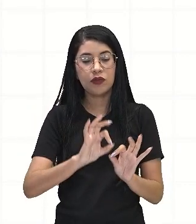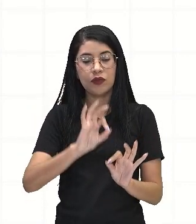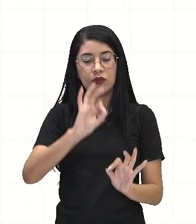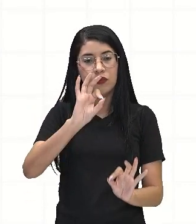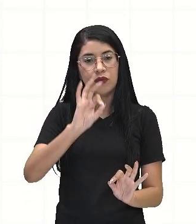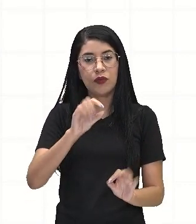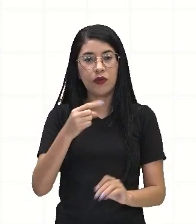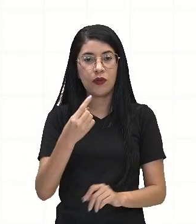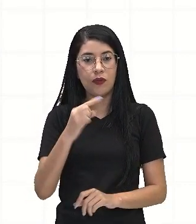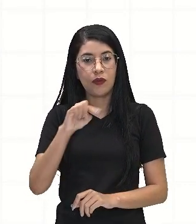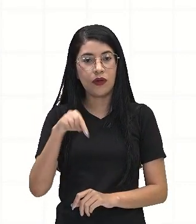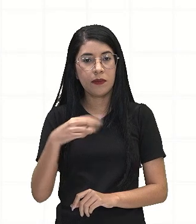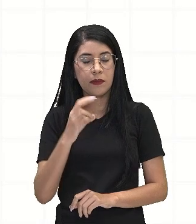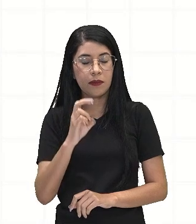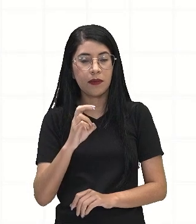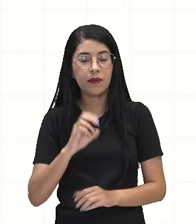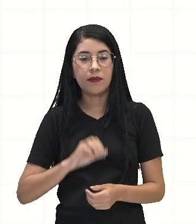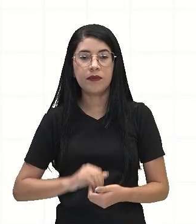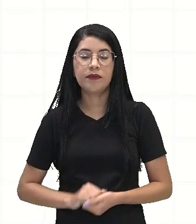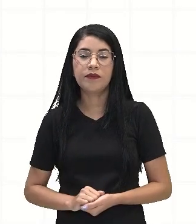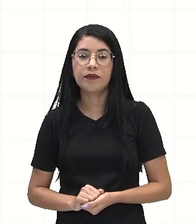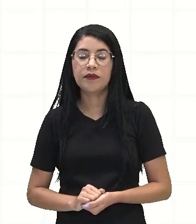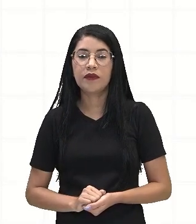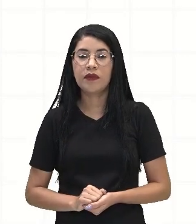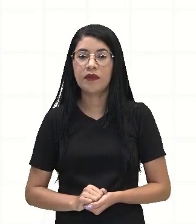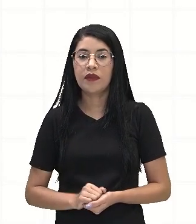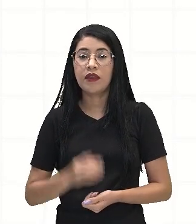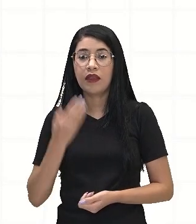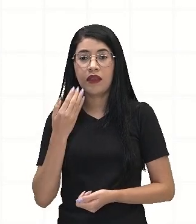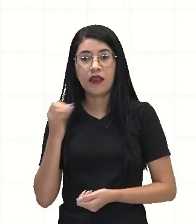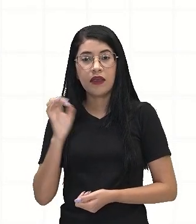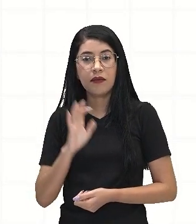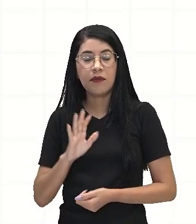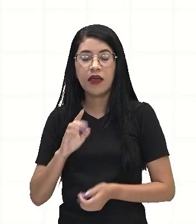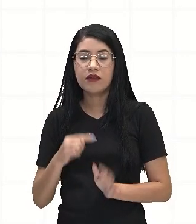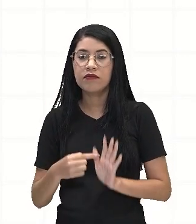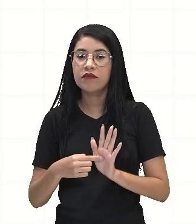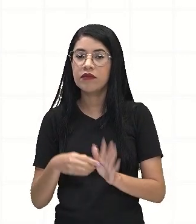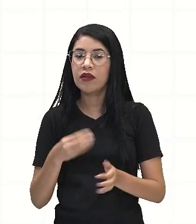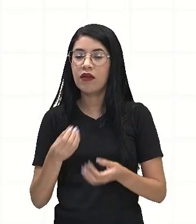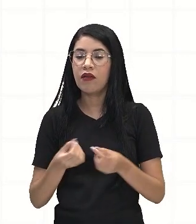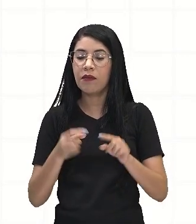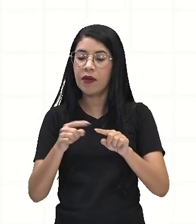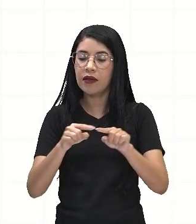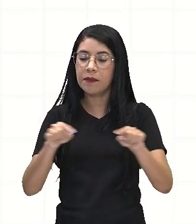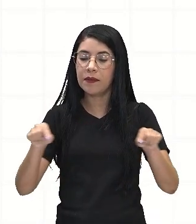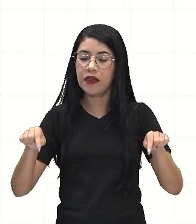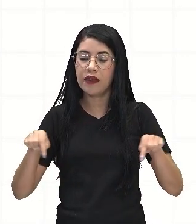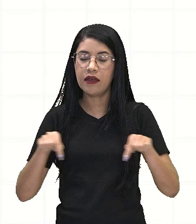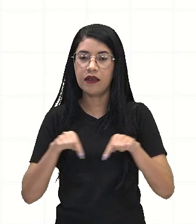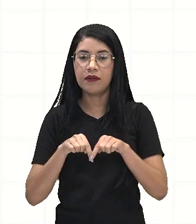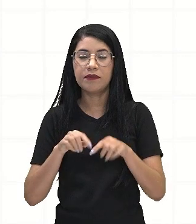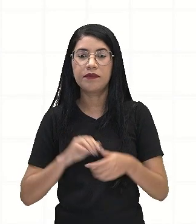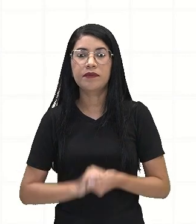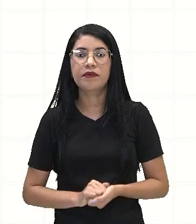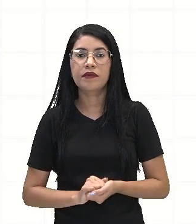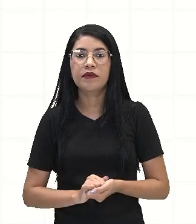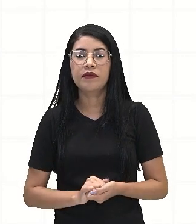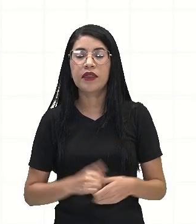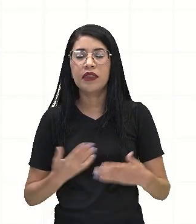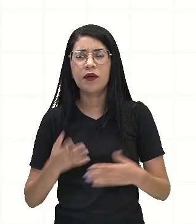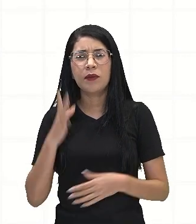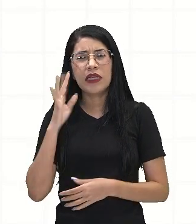de altura. Aí a figura ao lado ilustra essa caixa. Então, veja bem, imagine que você não tem